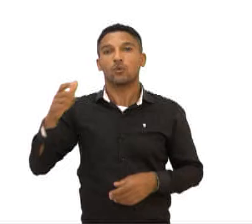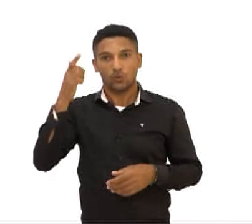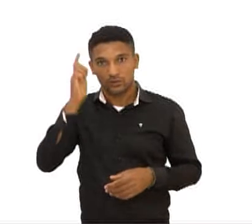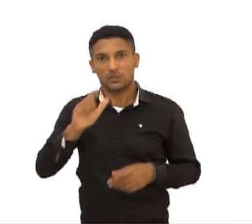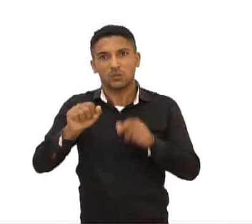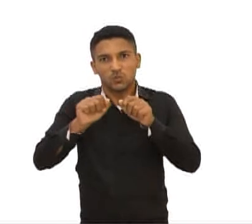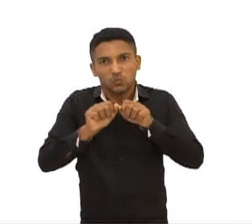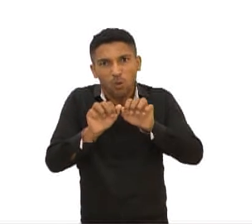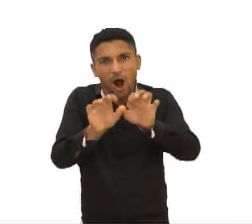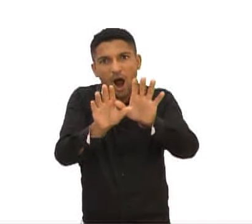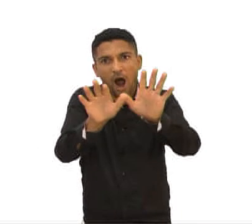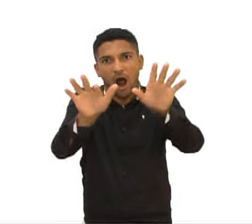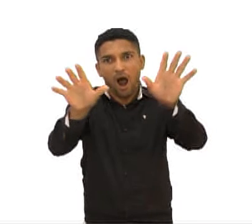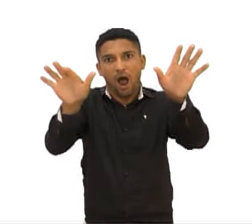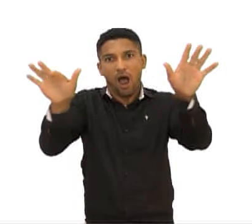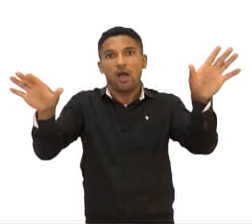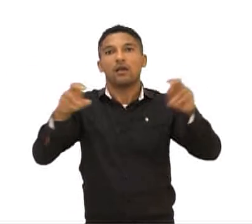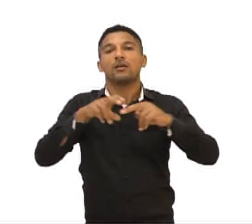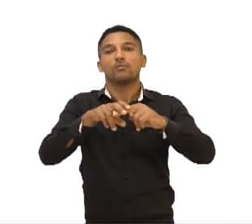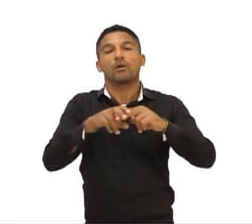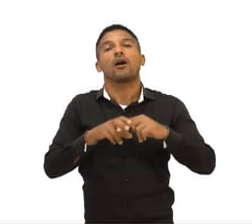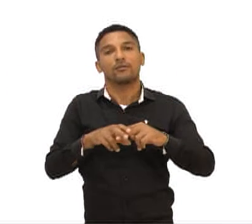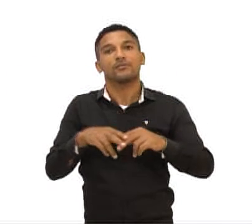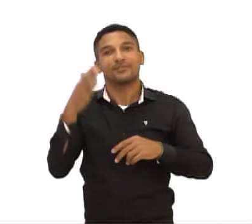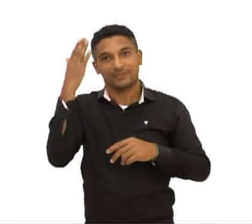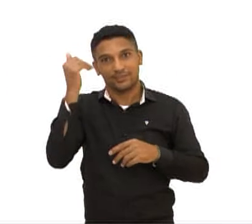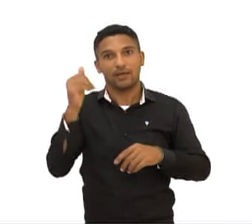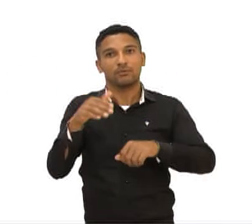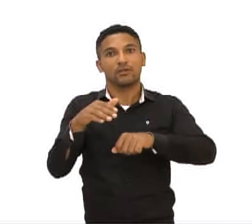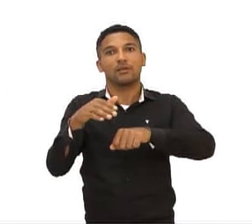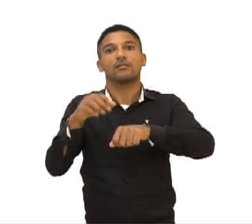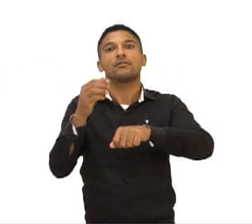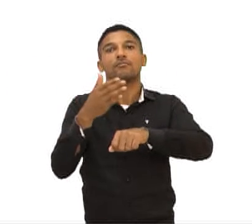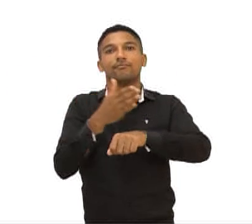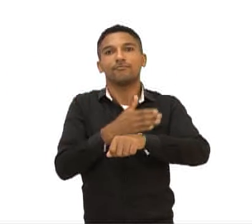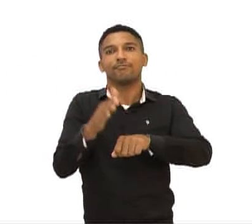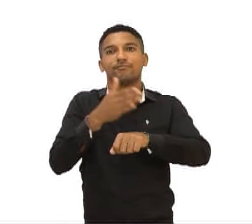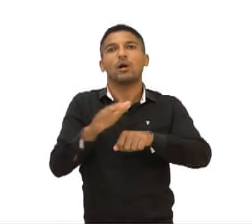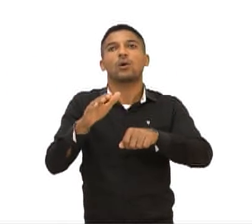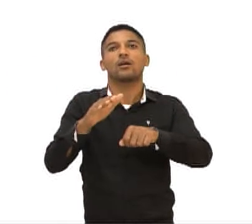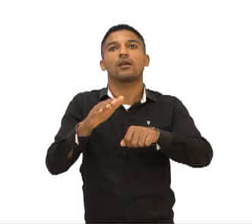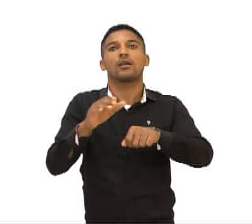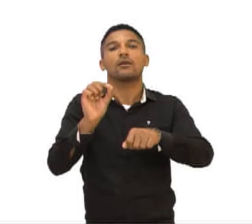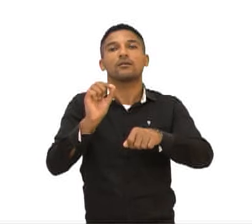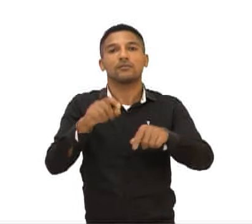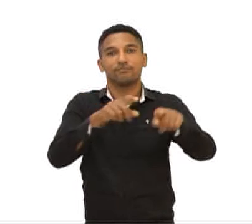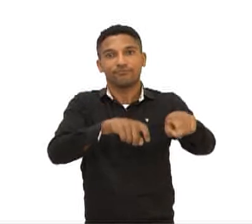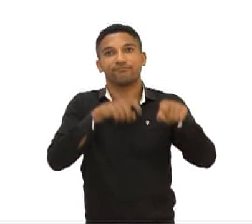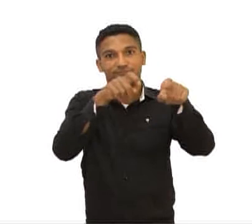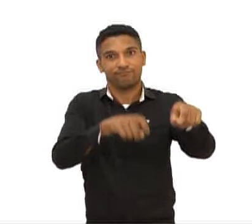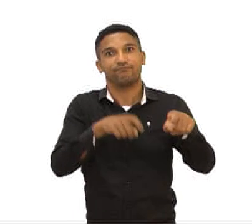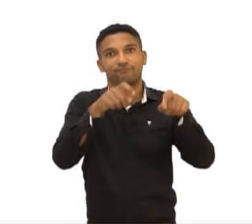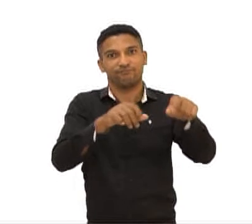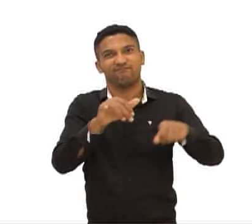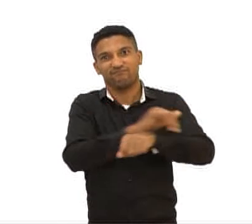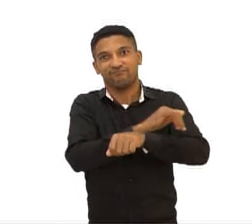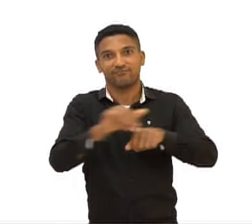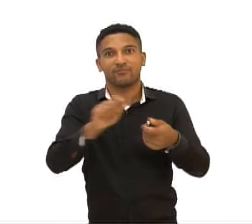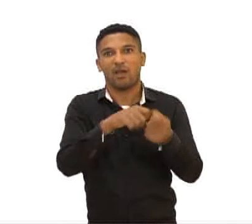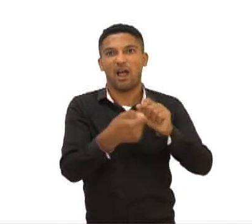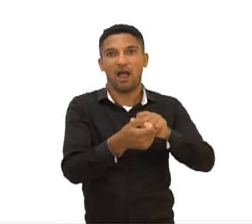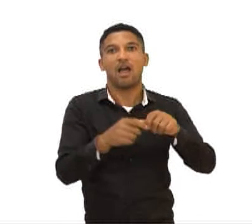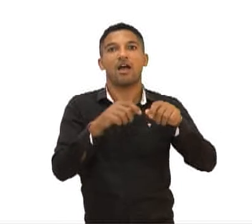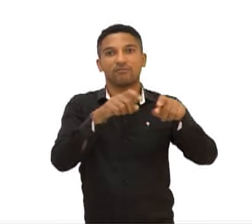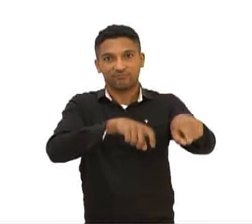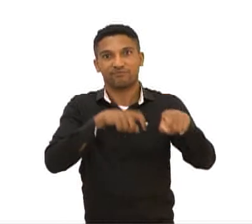alimentavam-se bem e, por esse motivo, tiveram crescimento demográfico. A outra teoria indica que